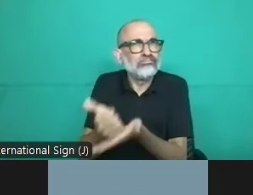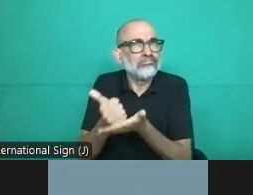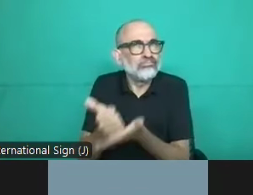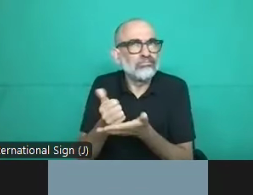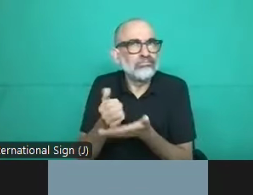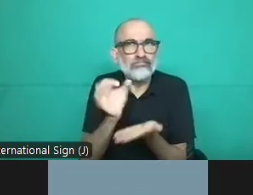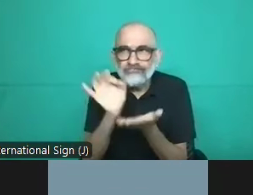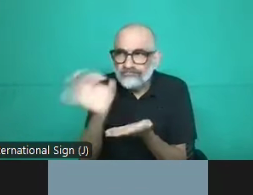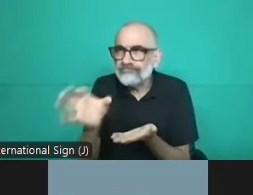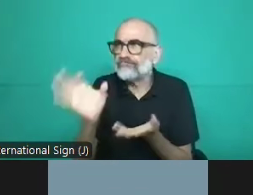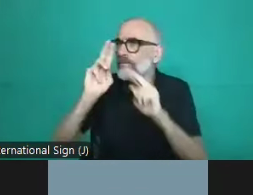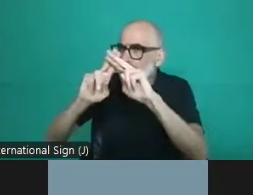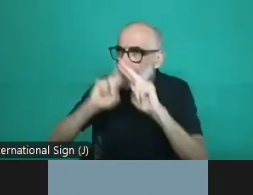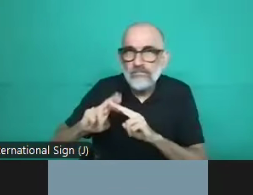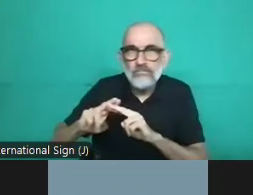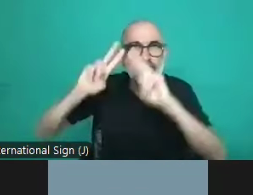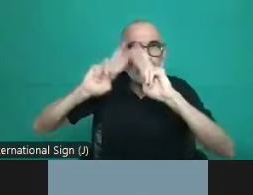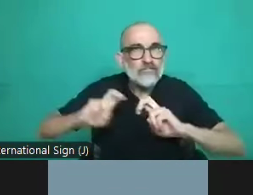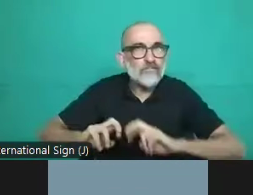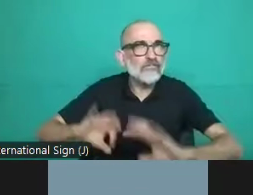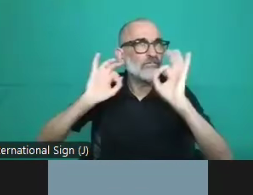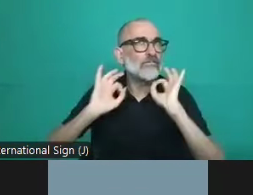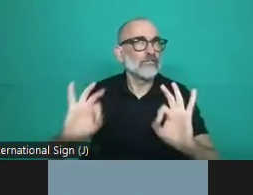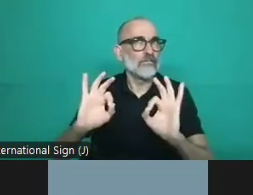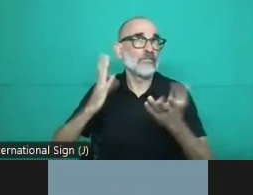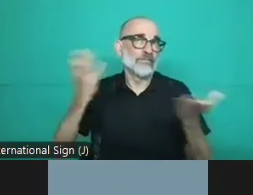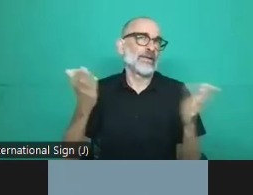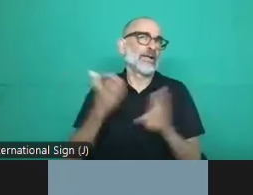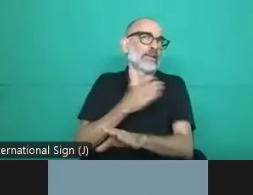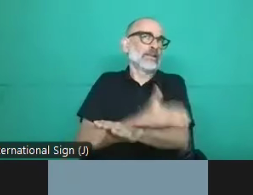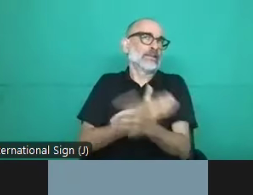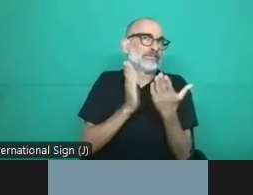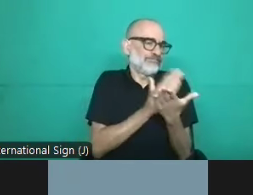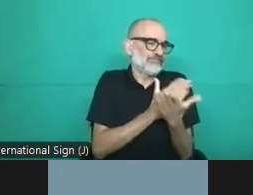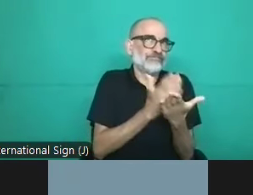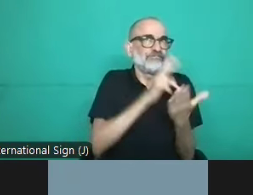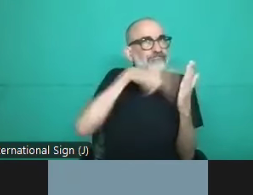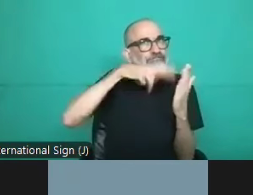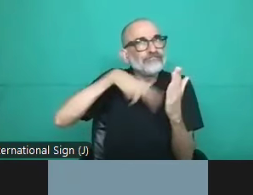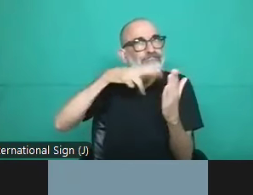podemos denominar os erros de diagnóstico na prática obstétrica. Aqui